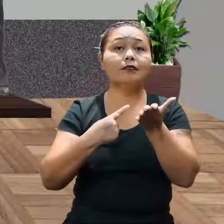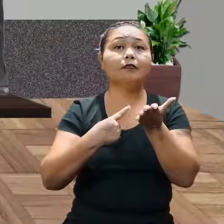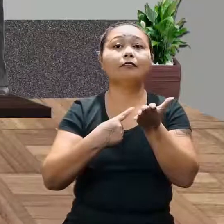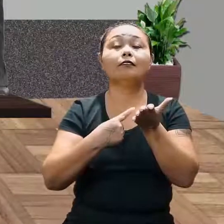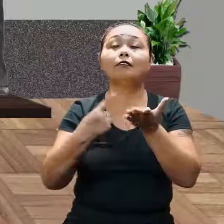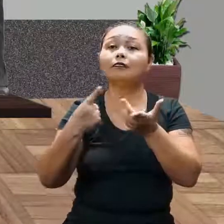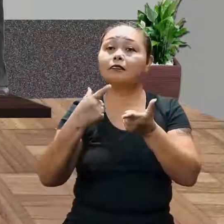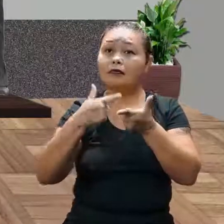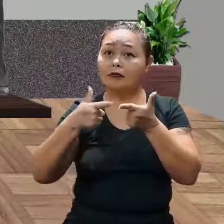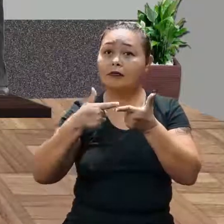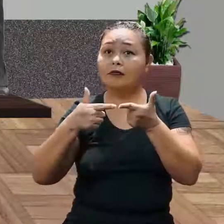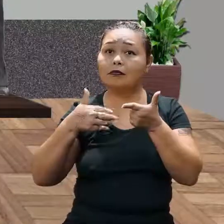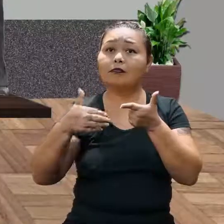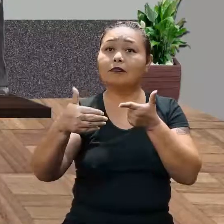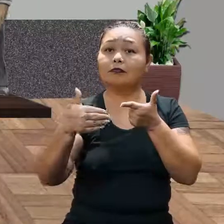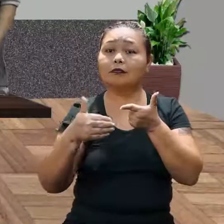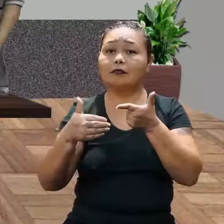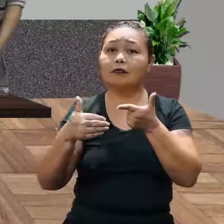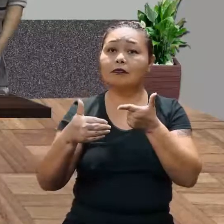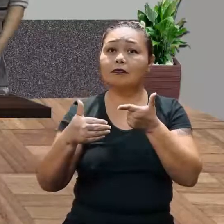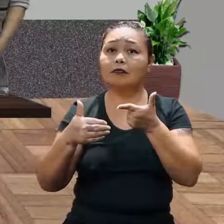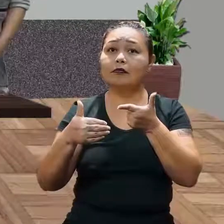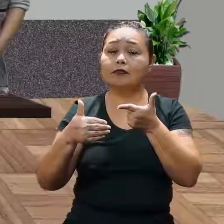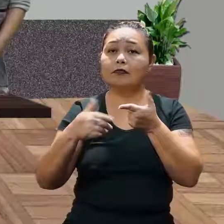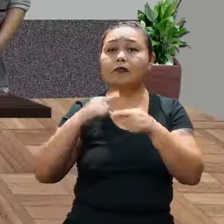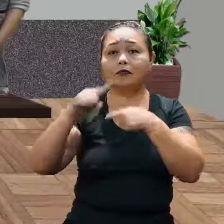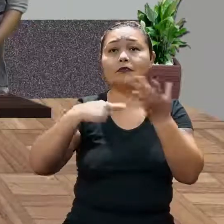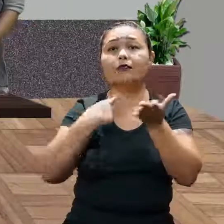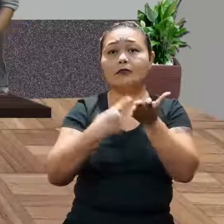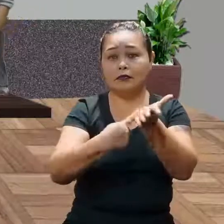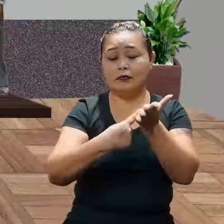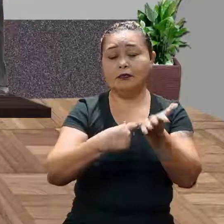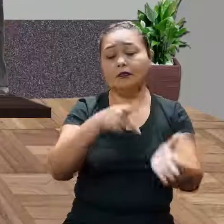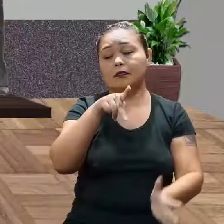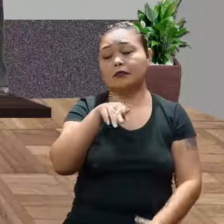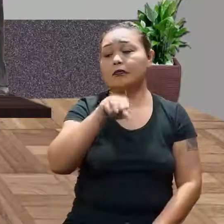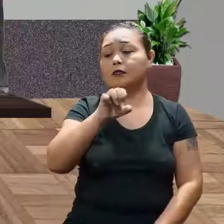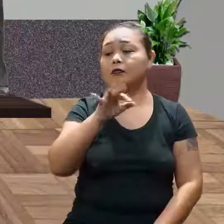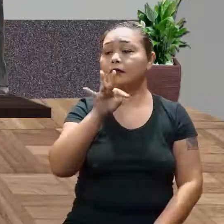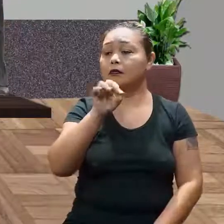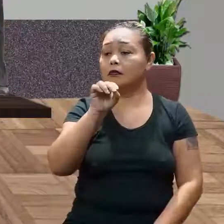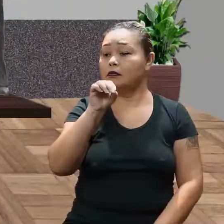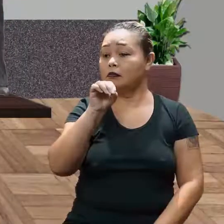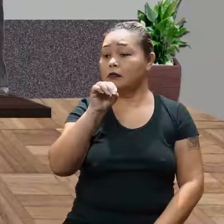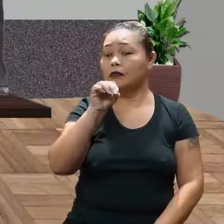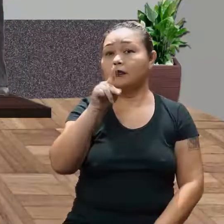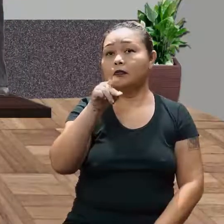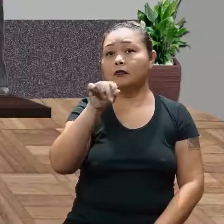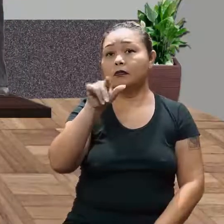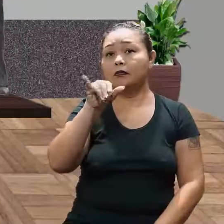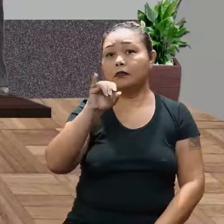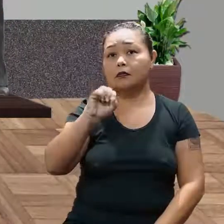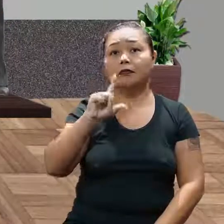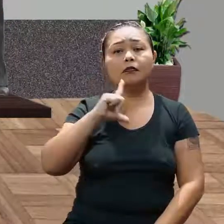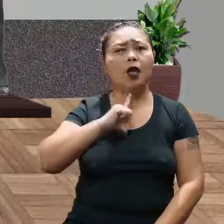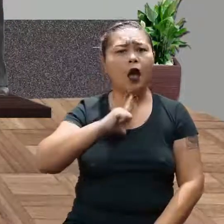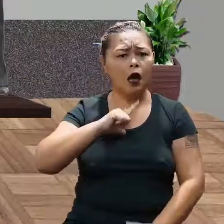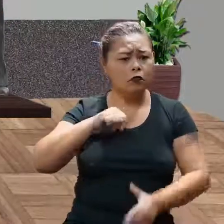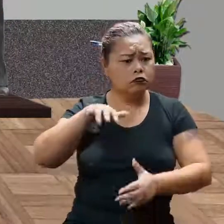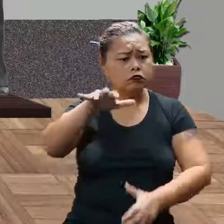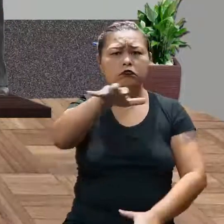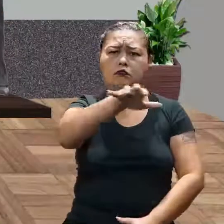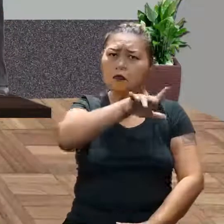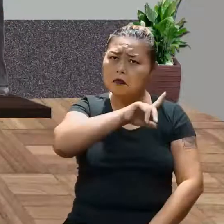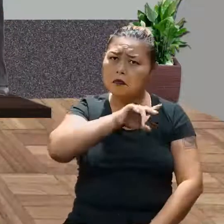conflito e que se deu o Tratado de Petrópolis. Então nós temos uma saga acontecendo aqui na nossa